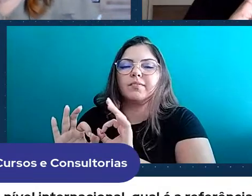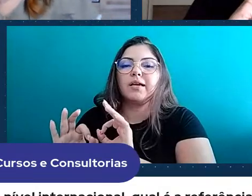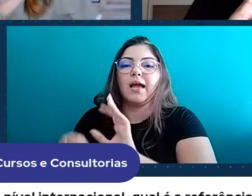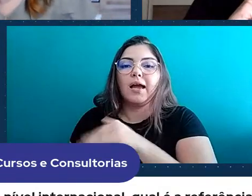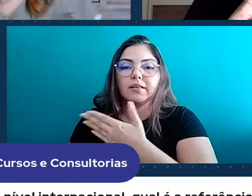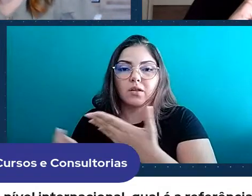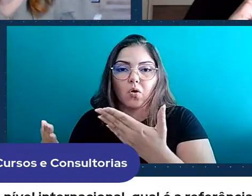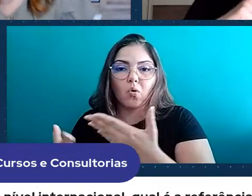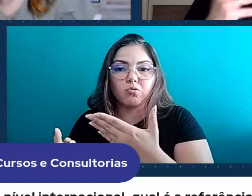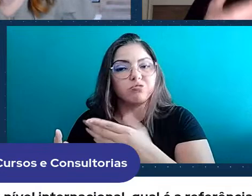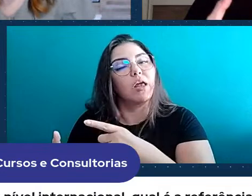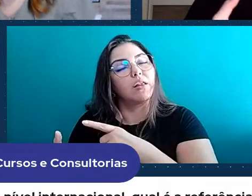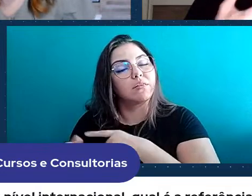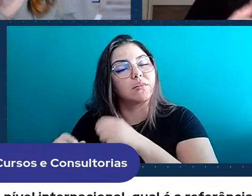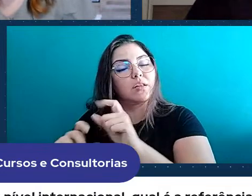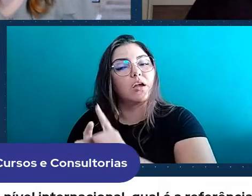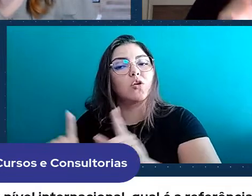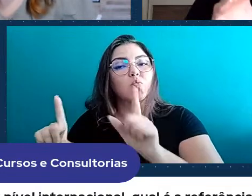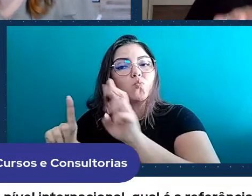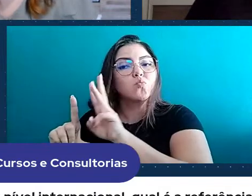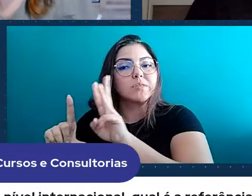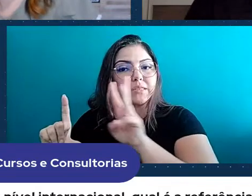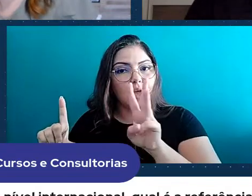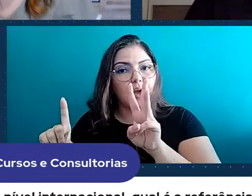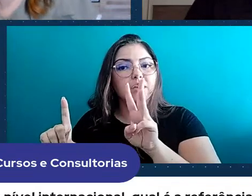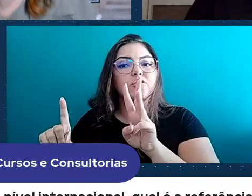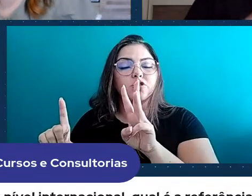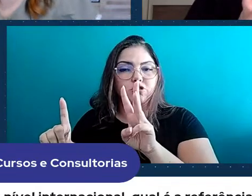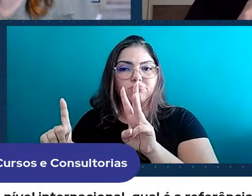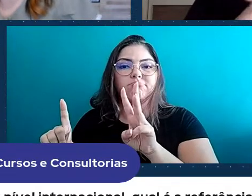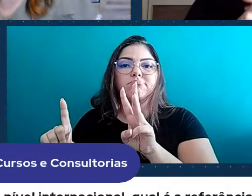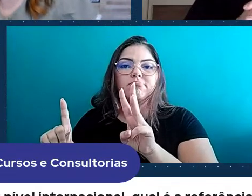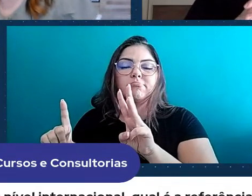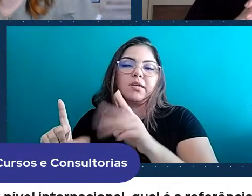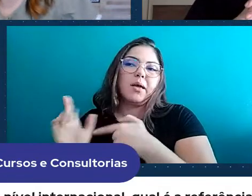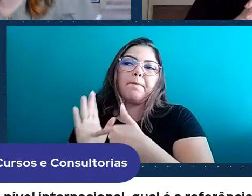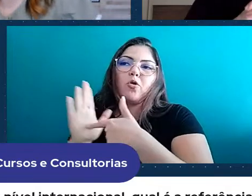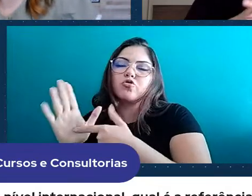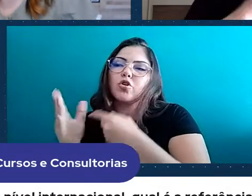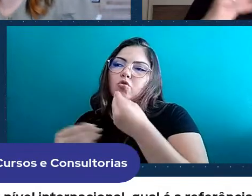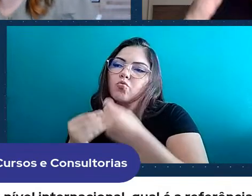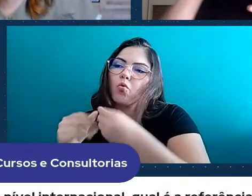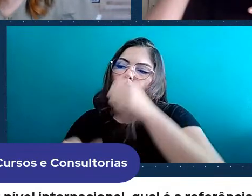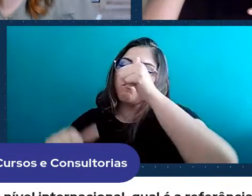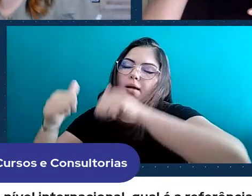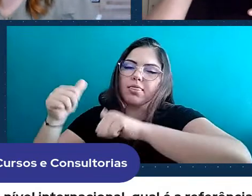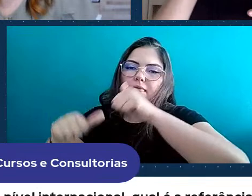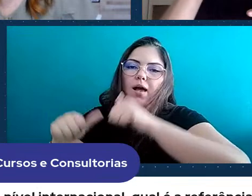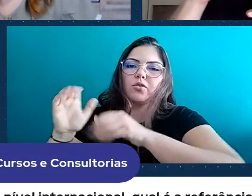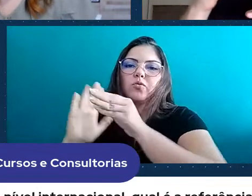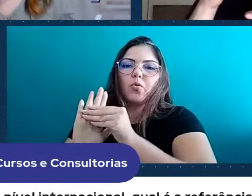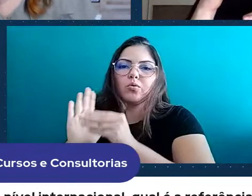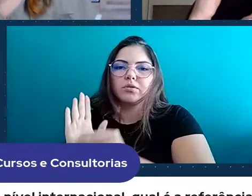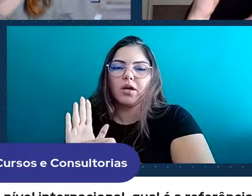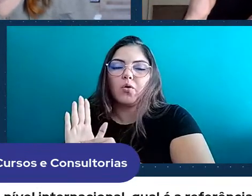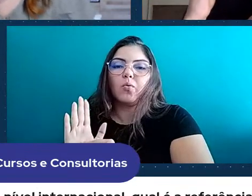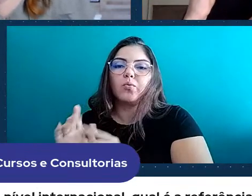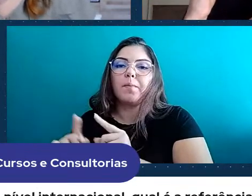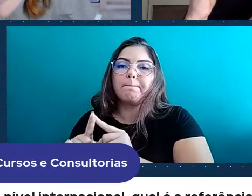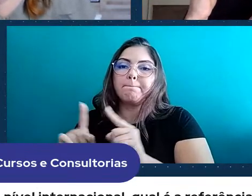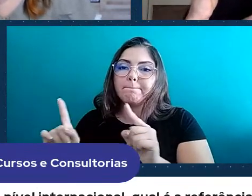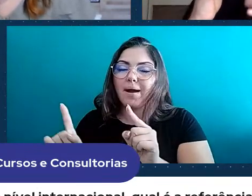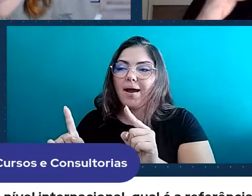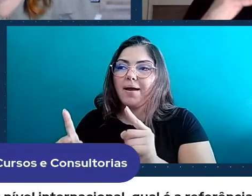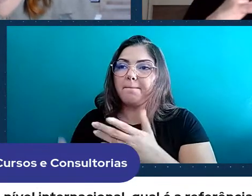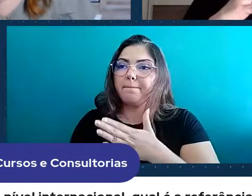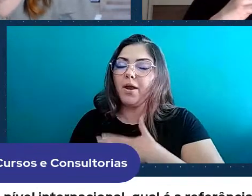principal mérito da análise temática proposta por elas é que ela está bem dividida em seis